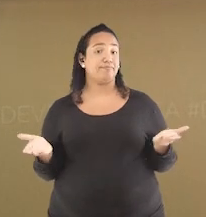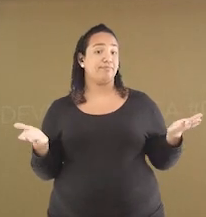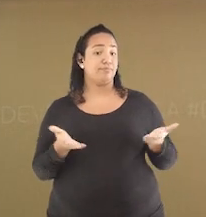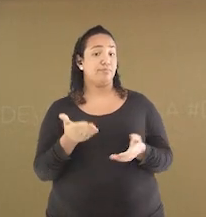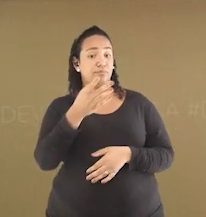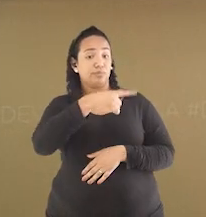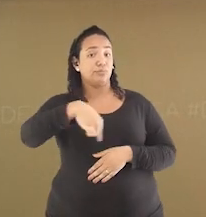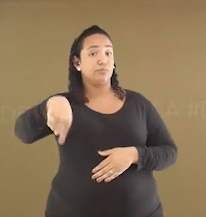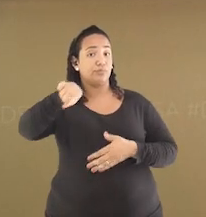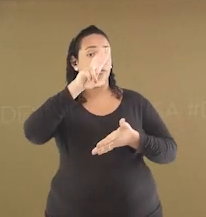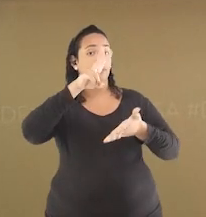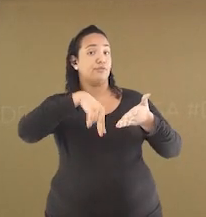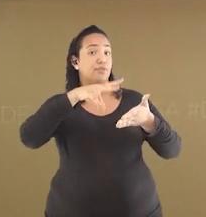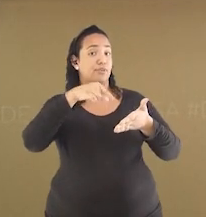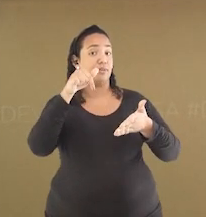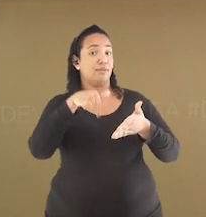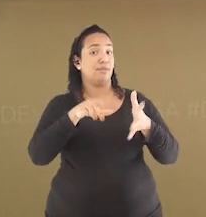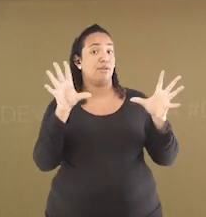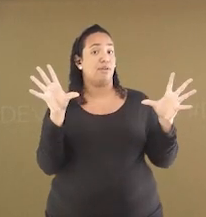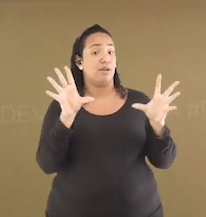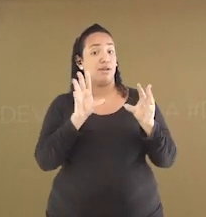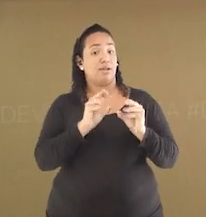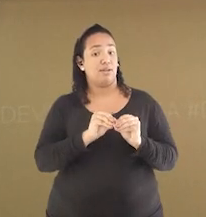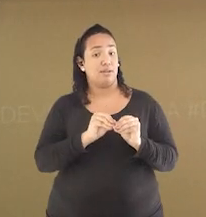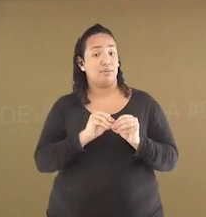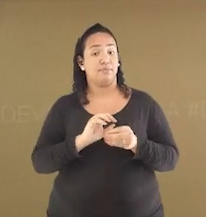Vamos ler juntos essa resenha.